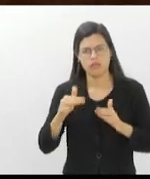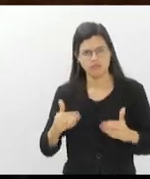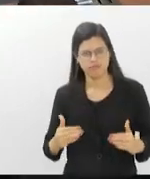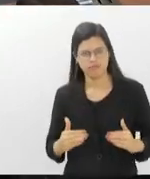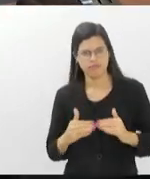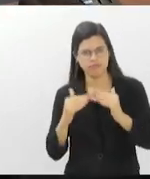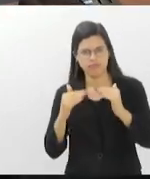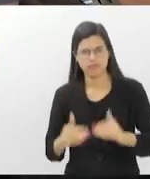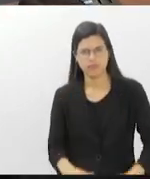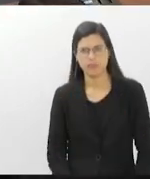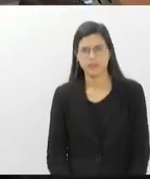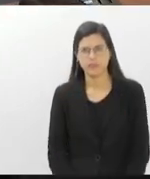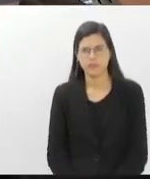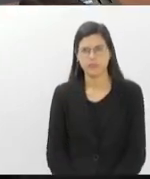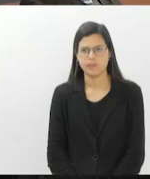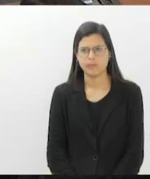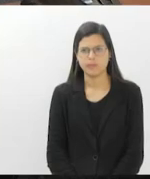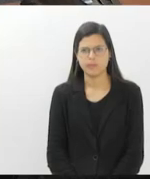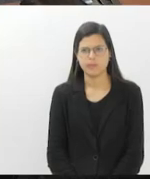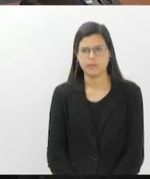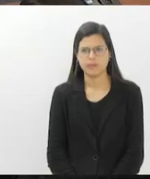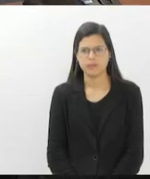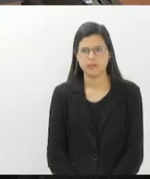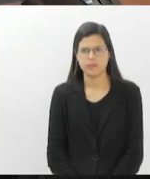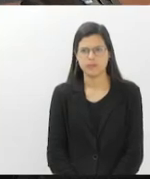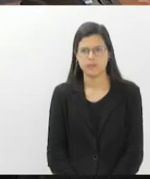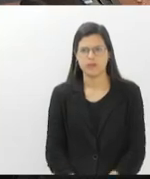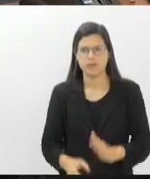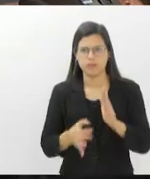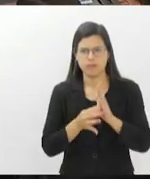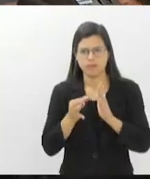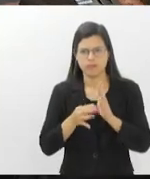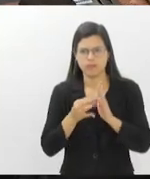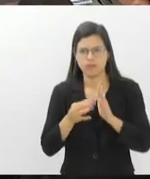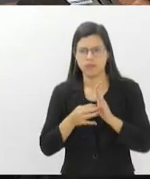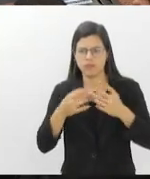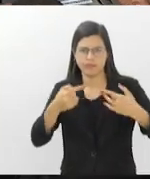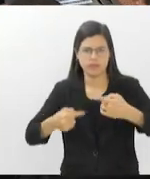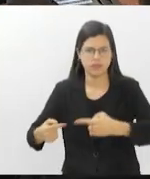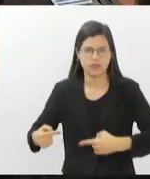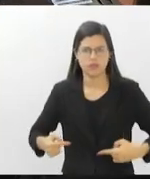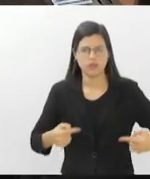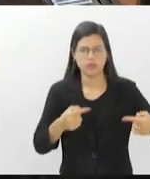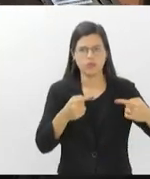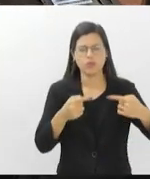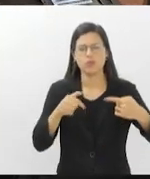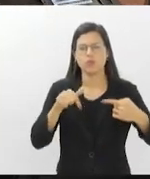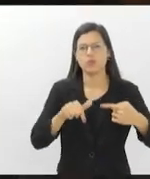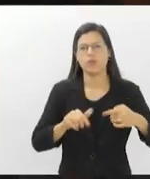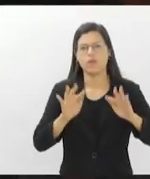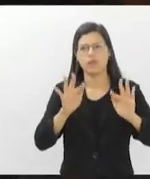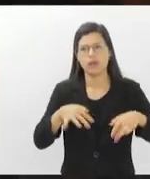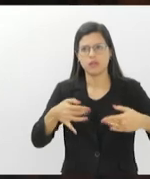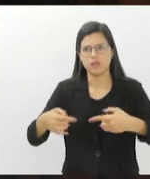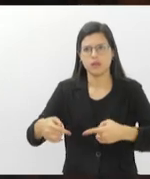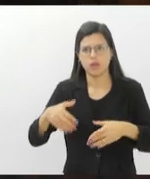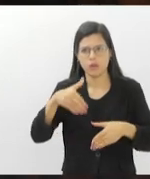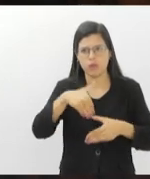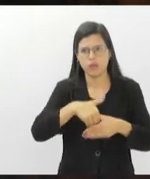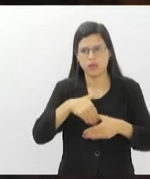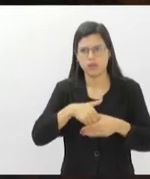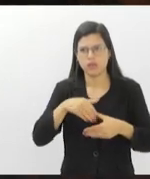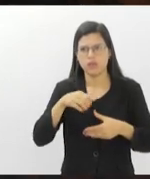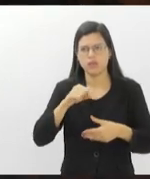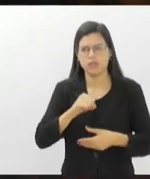favorável. Com o parecer emitido em discussão, não havendo quem queira discutir, encerrada a discussão, em